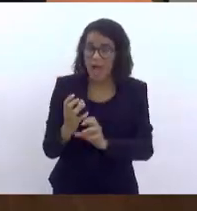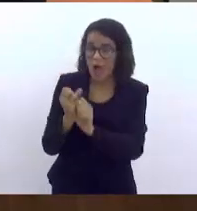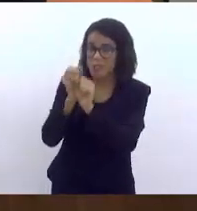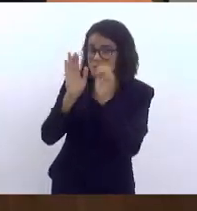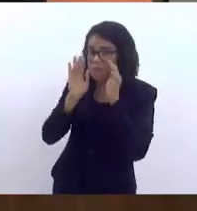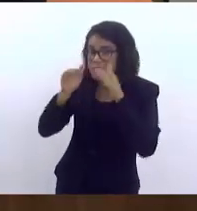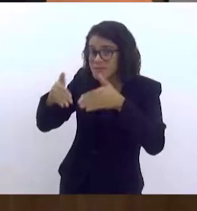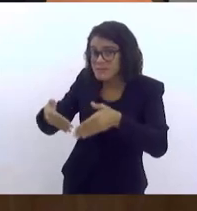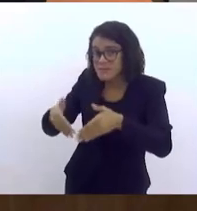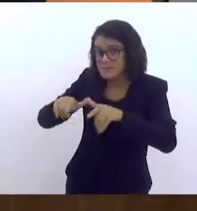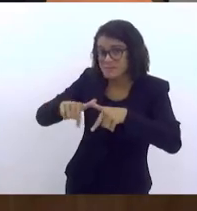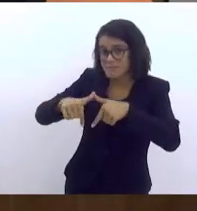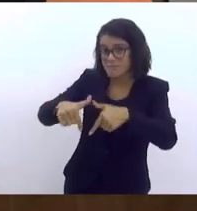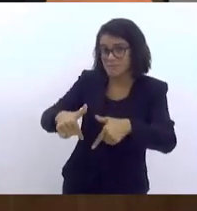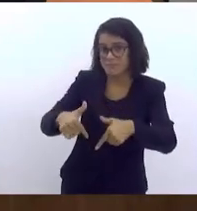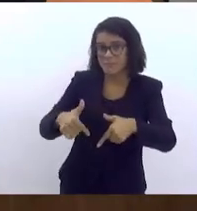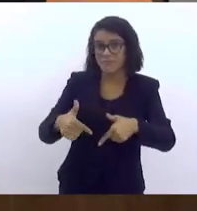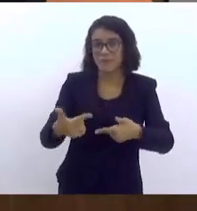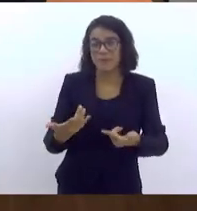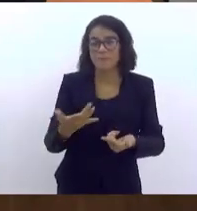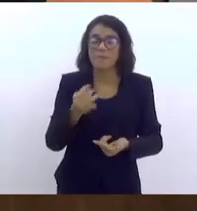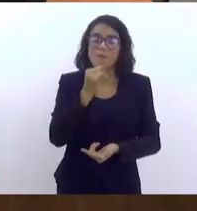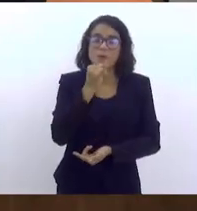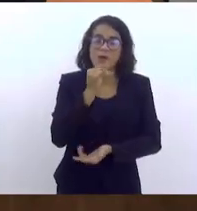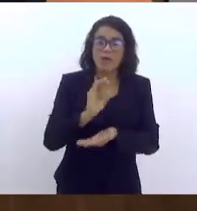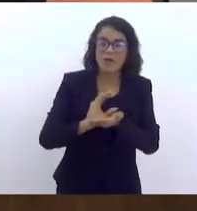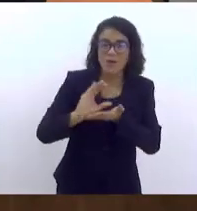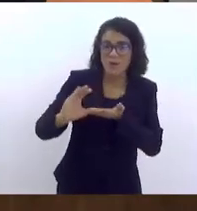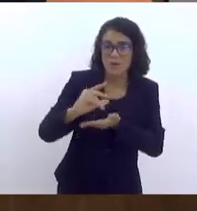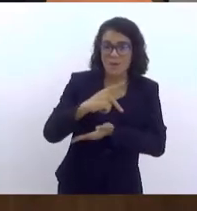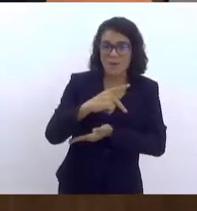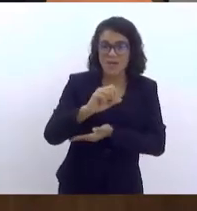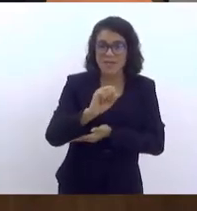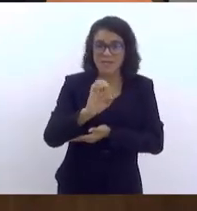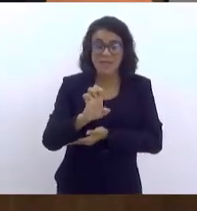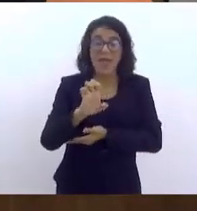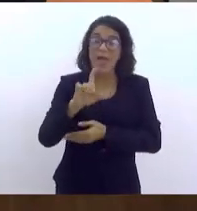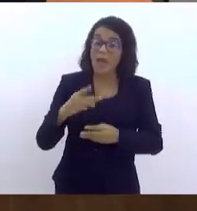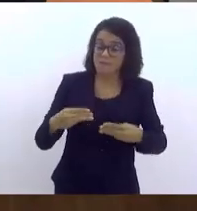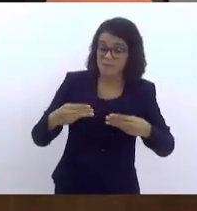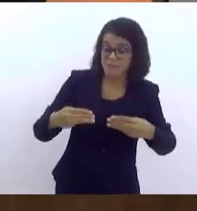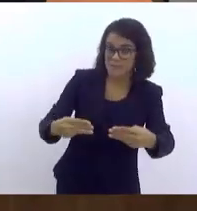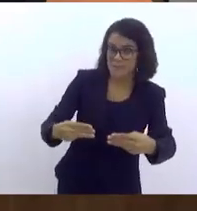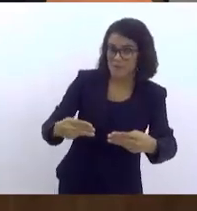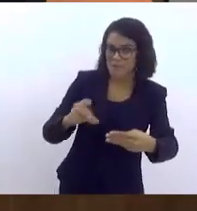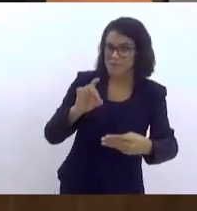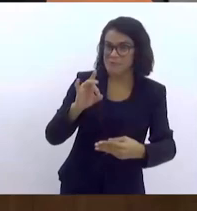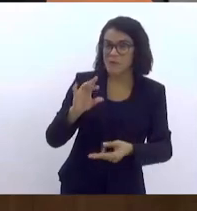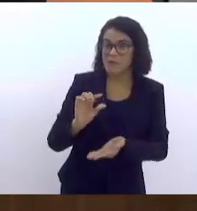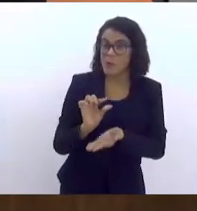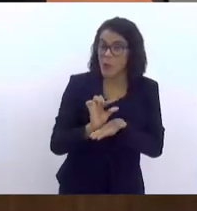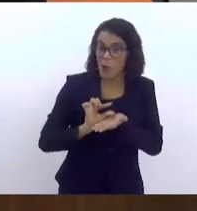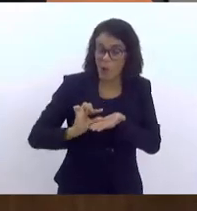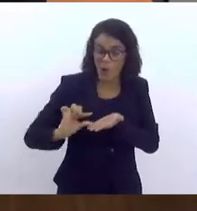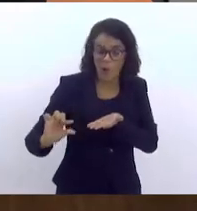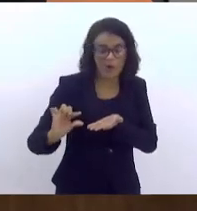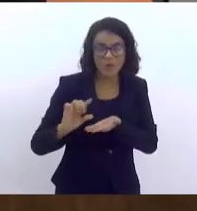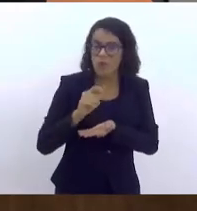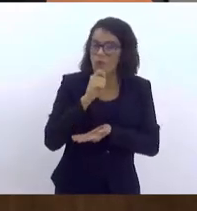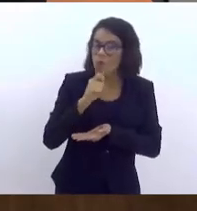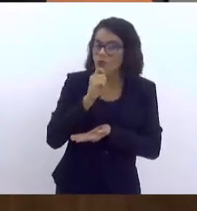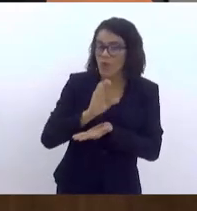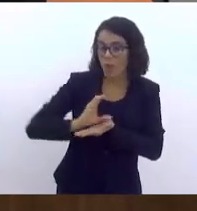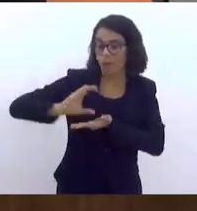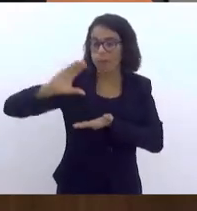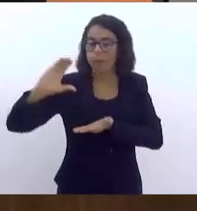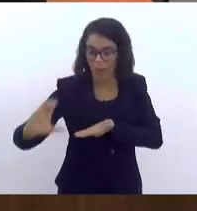específico para essa ação uma vez que o financiamento do PS hoje é ministerial e somente ações de custeio não temos orçamento